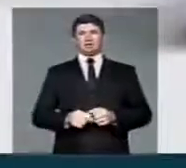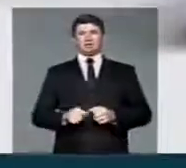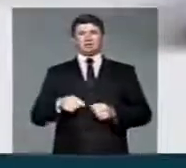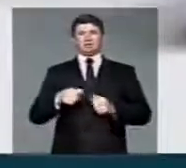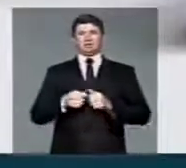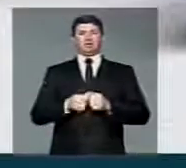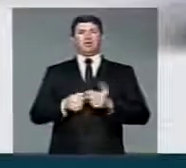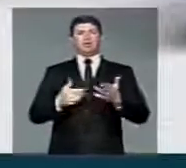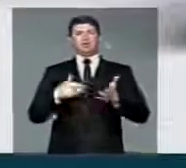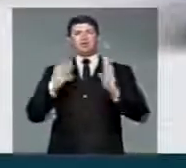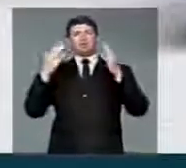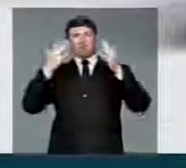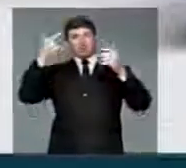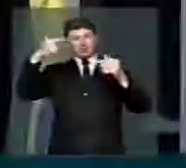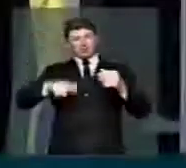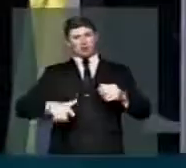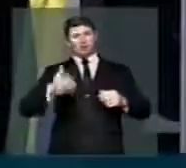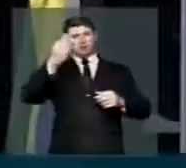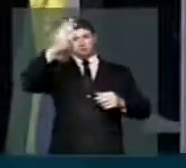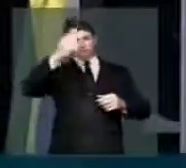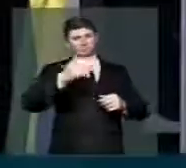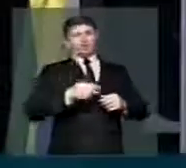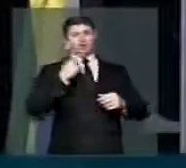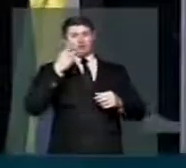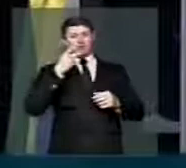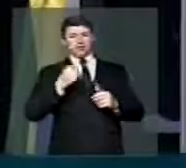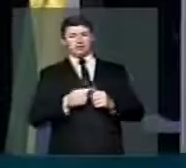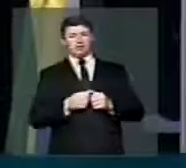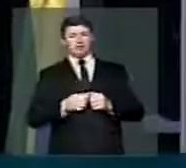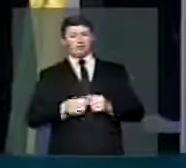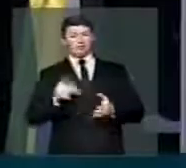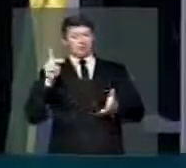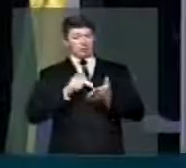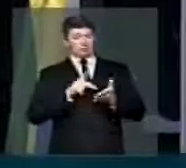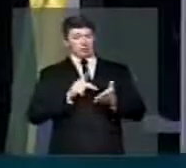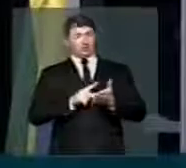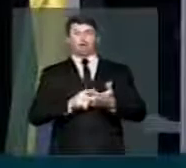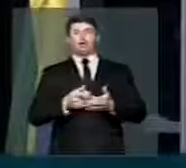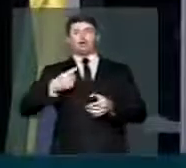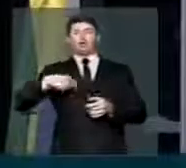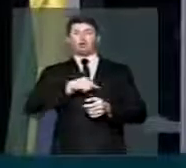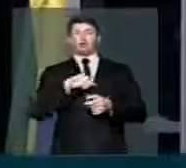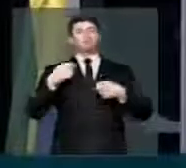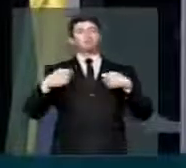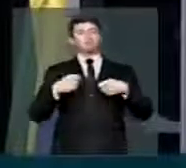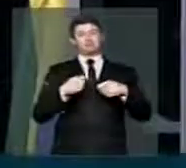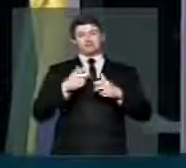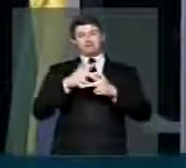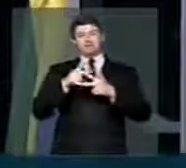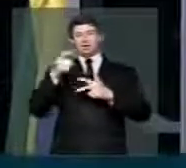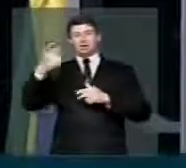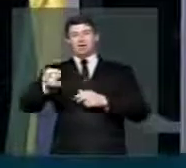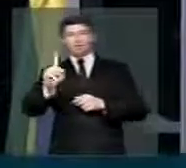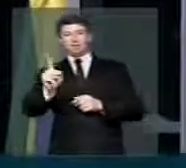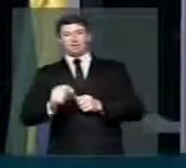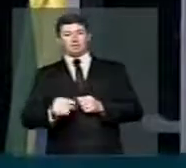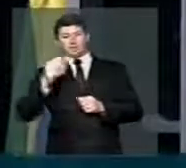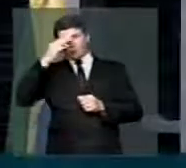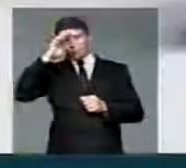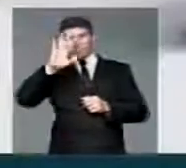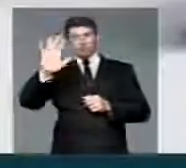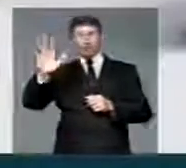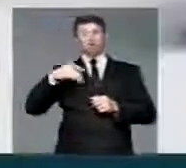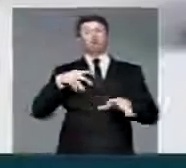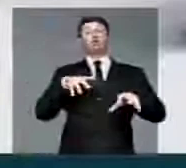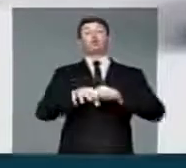Por isso, Eleuso, eu queria dar parabéns mais uma vez pela sua intervenção, e que realmente não precisamos de maquiagem. Os cubanos, a minha